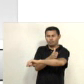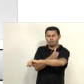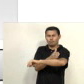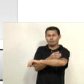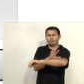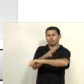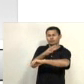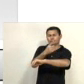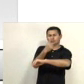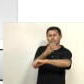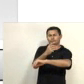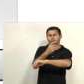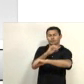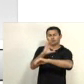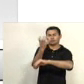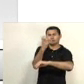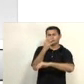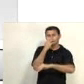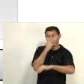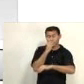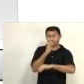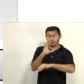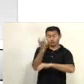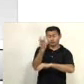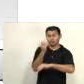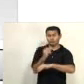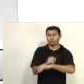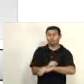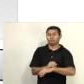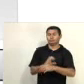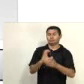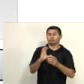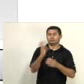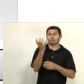a probabilidade desse evento acontecer,